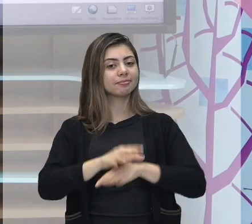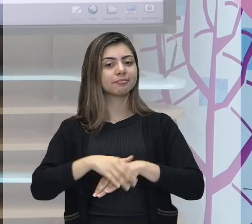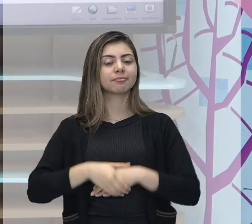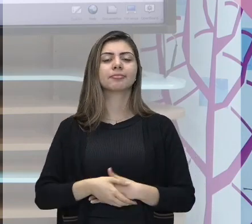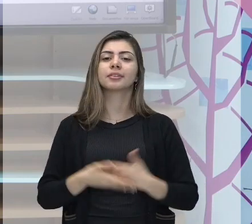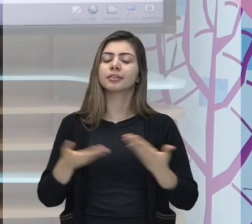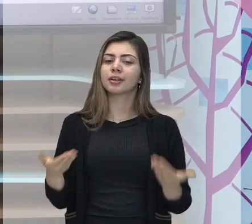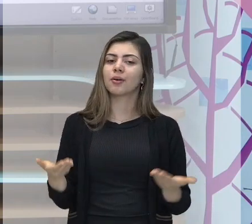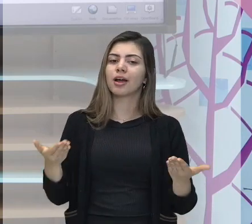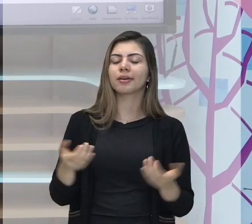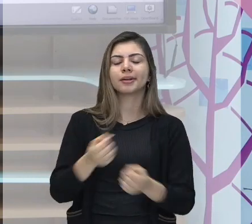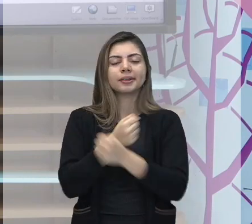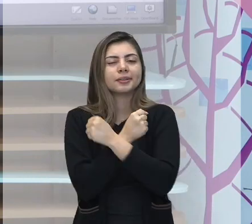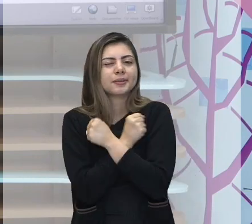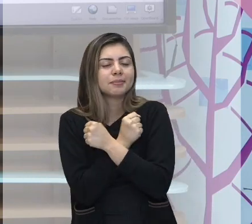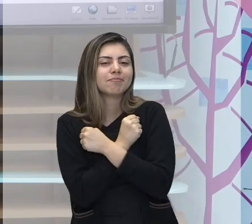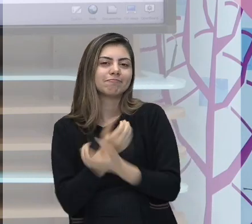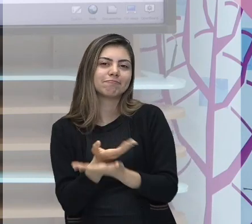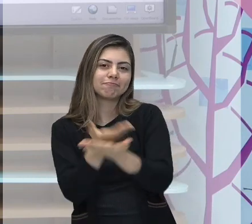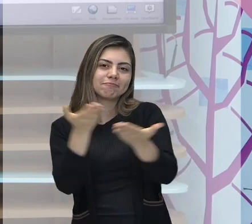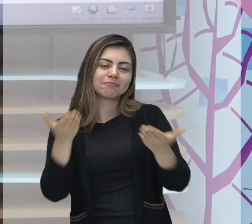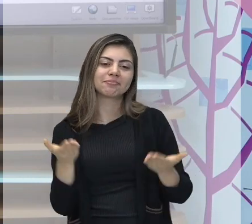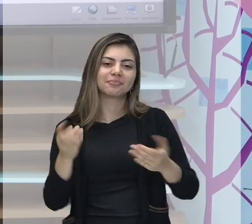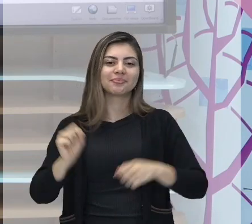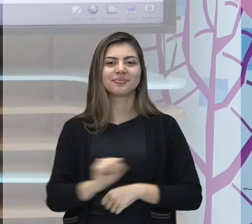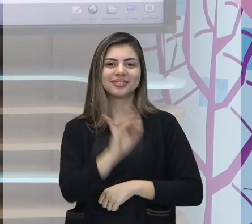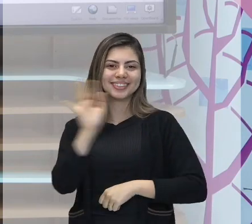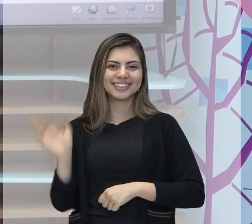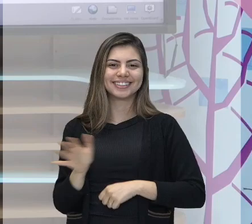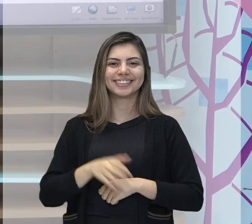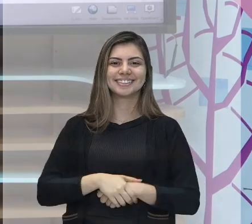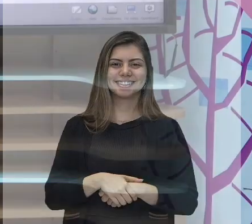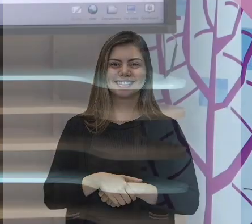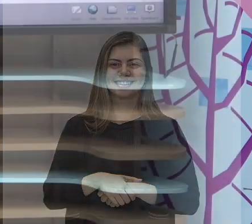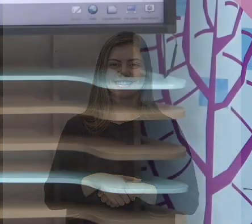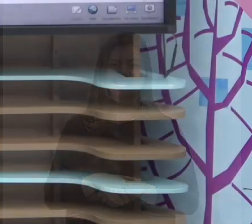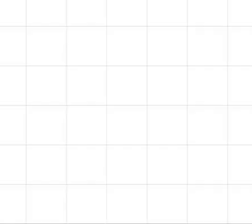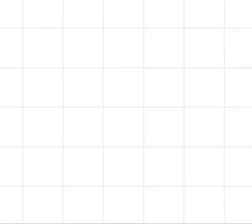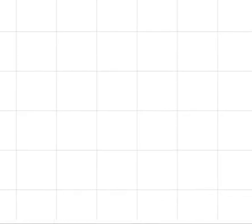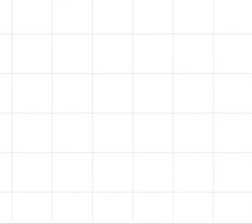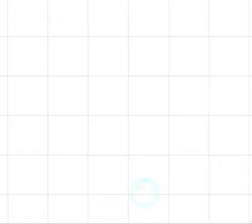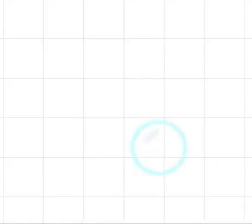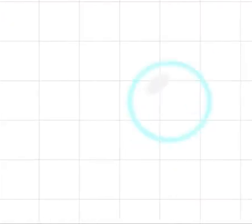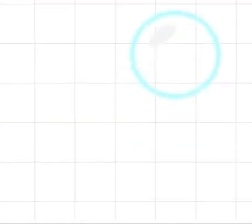Eu deixo um forte abraço a todos e até a próxima, pessoal!